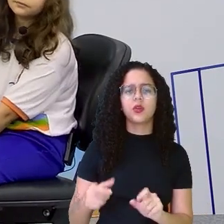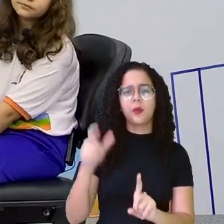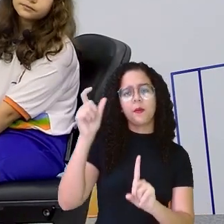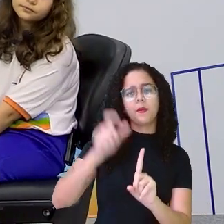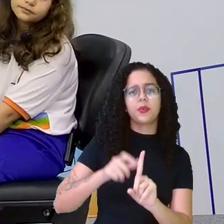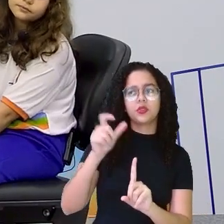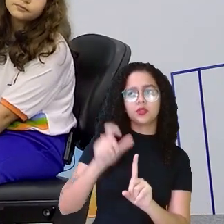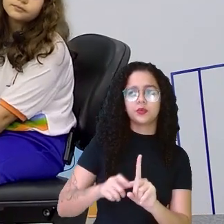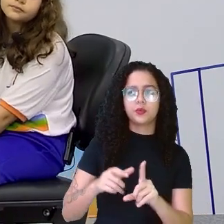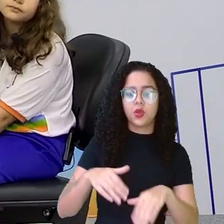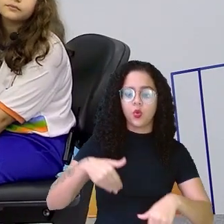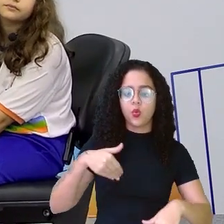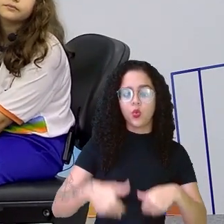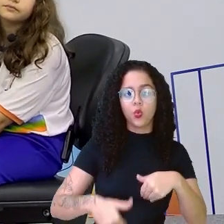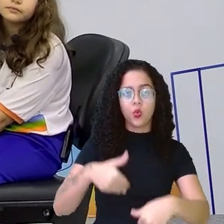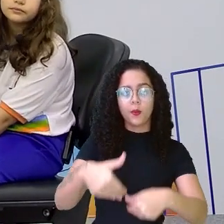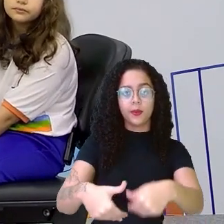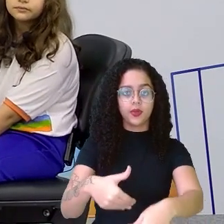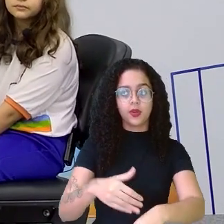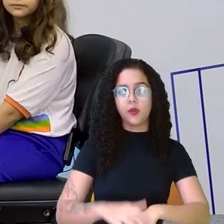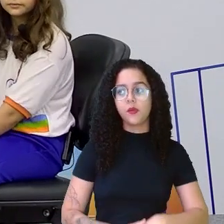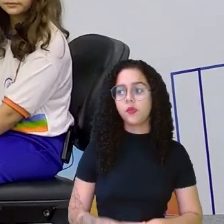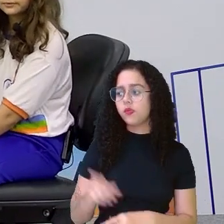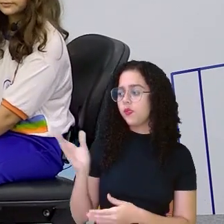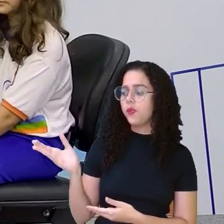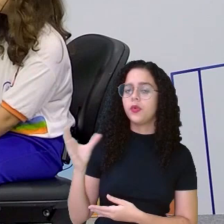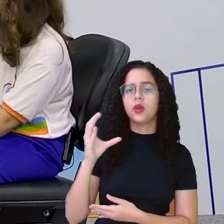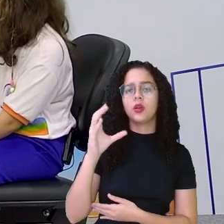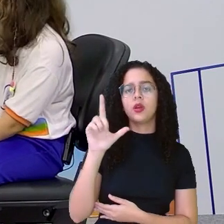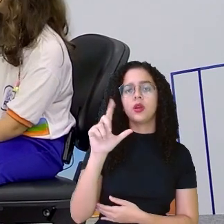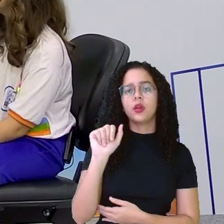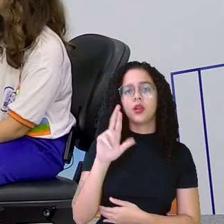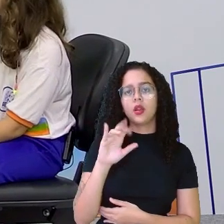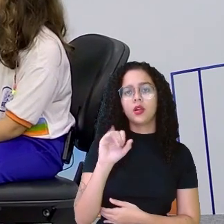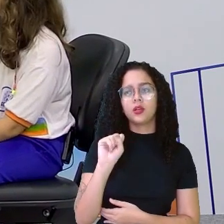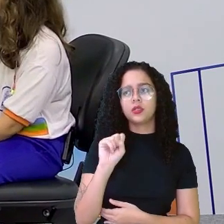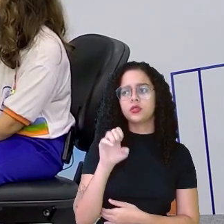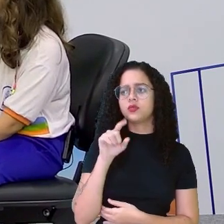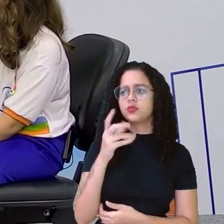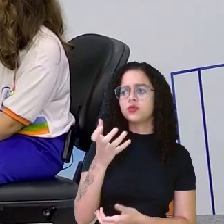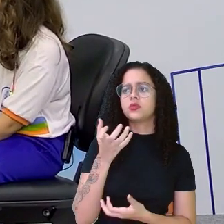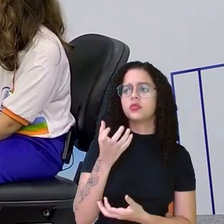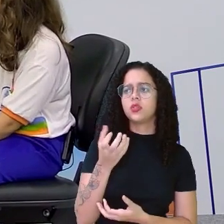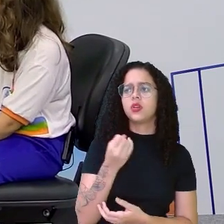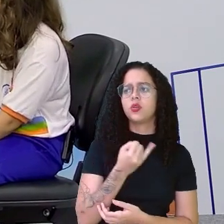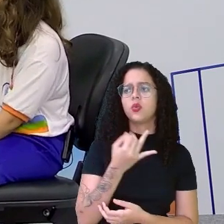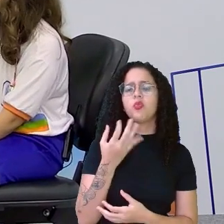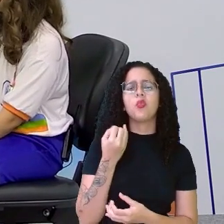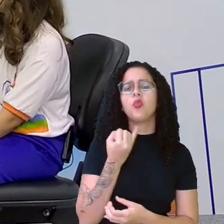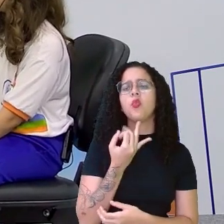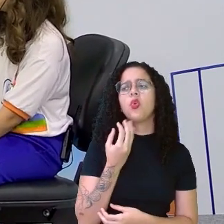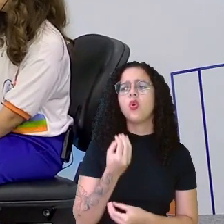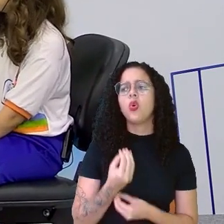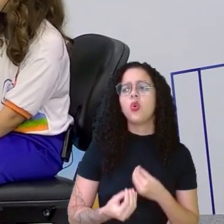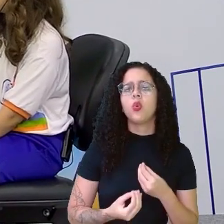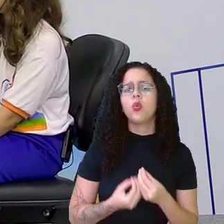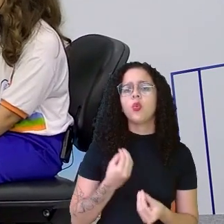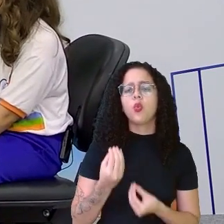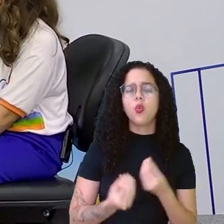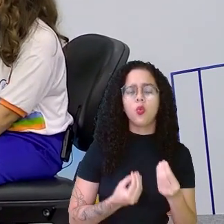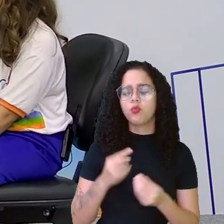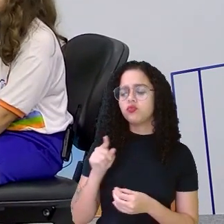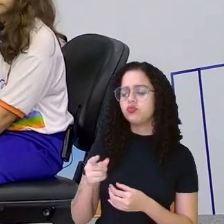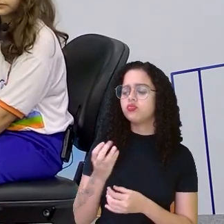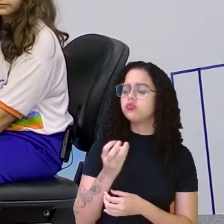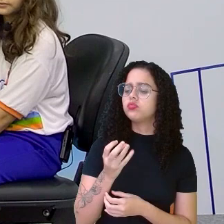personagem Curupira. Clarice, se você fosse contar quantos pedacinhos, quantas sílabas tem a